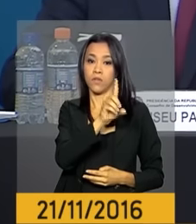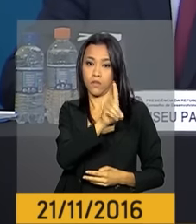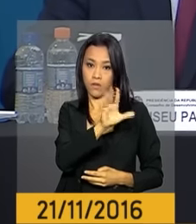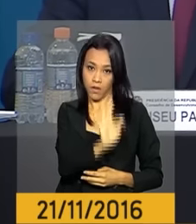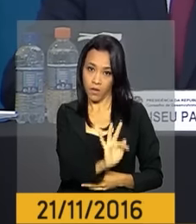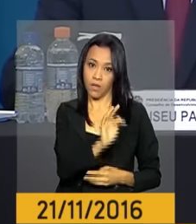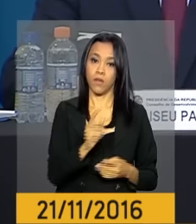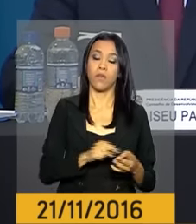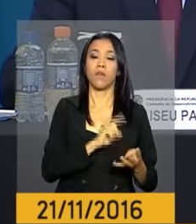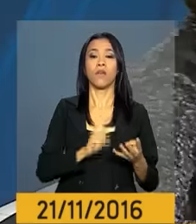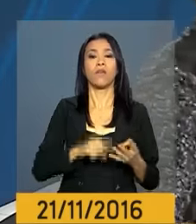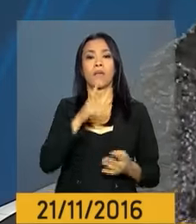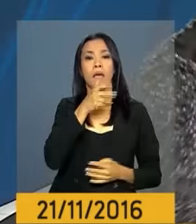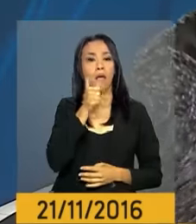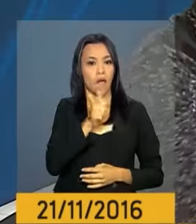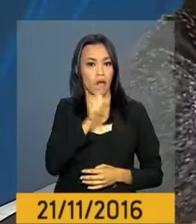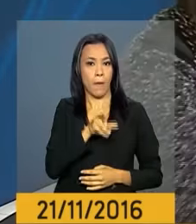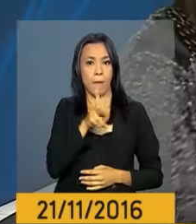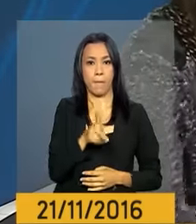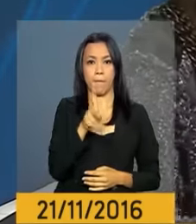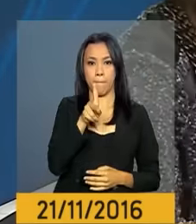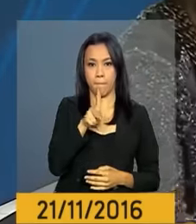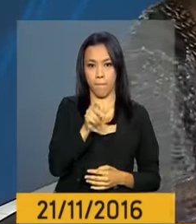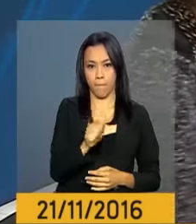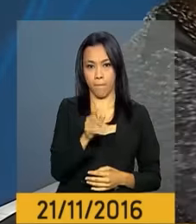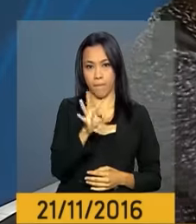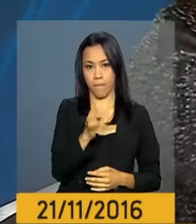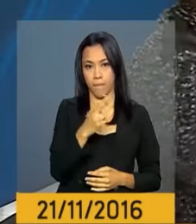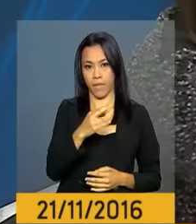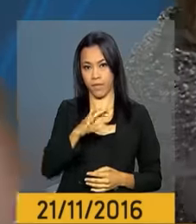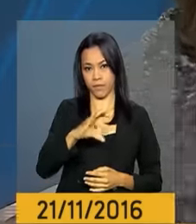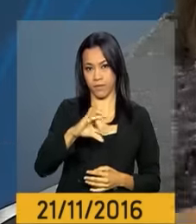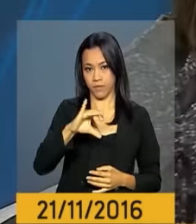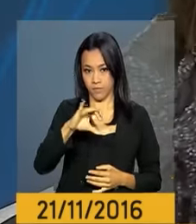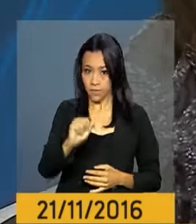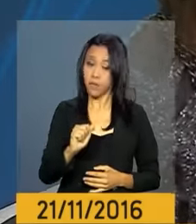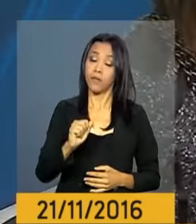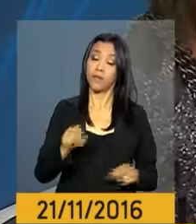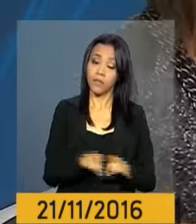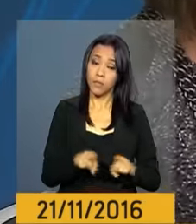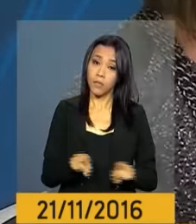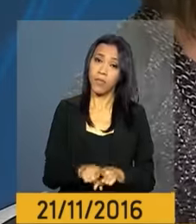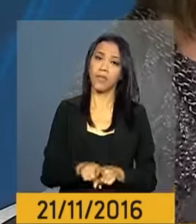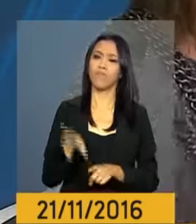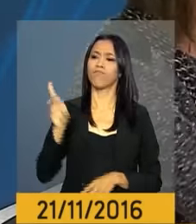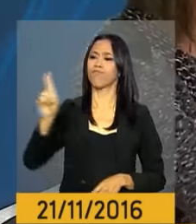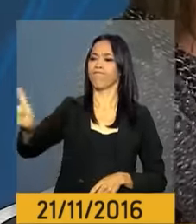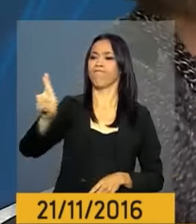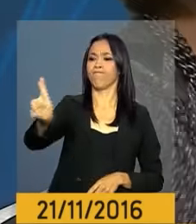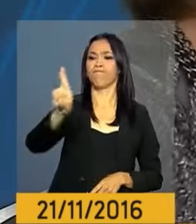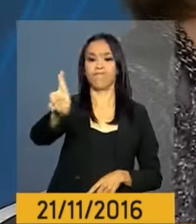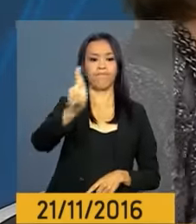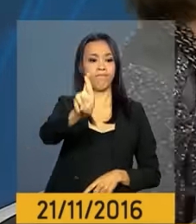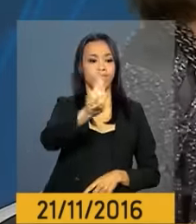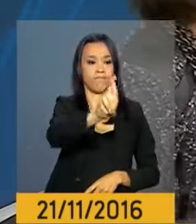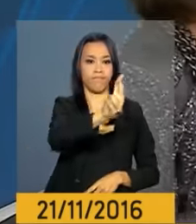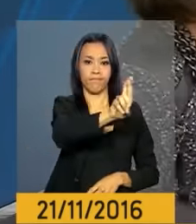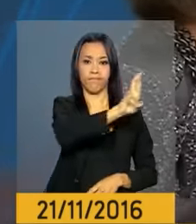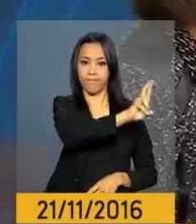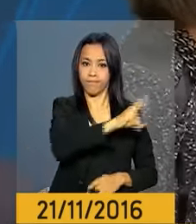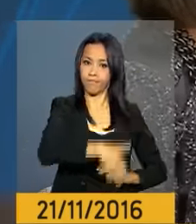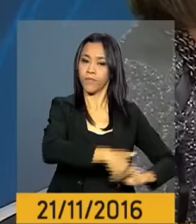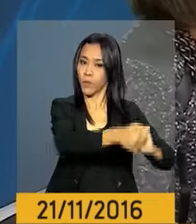senhora Patrícia, e cumprimento naturalmente todos os representantes